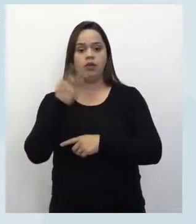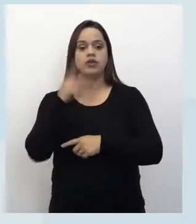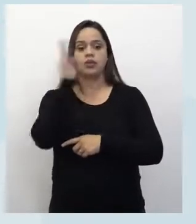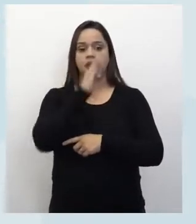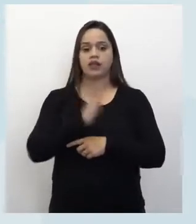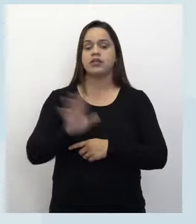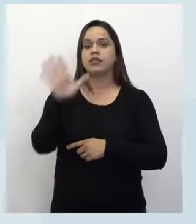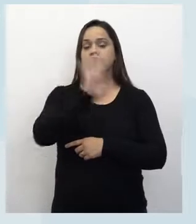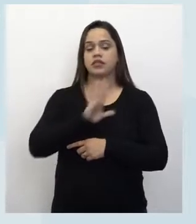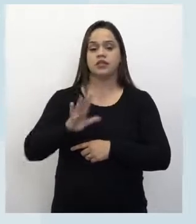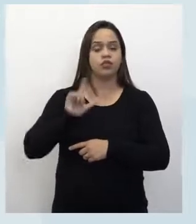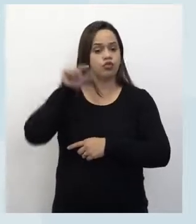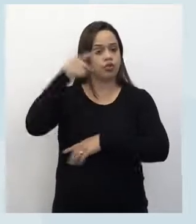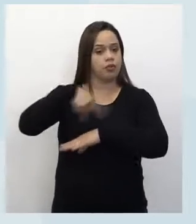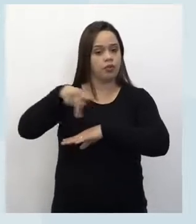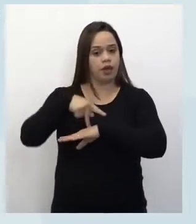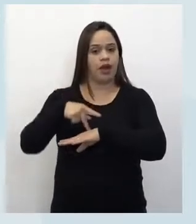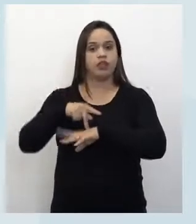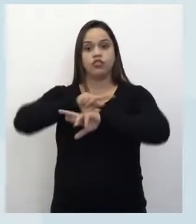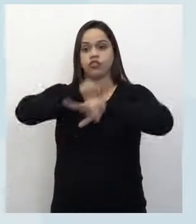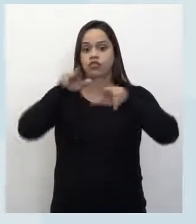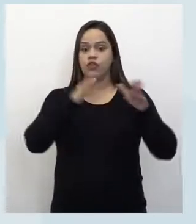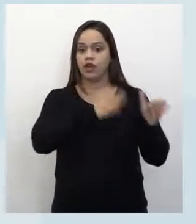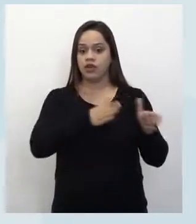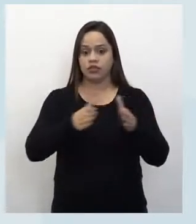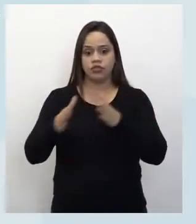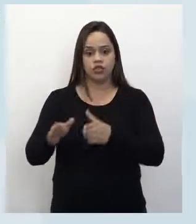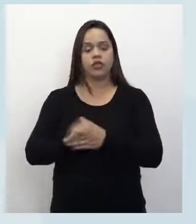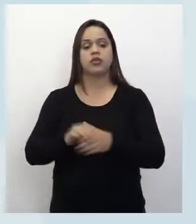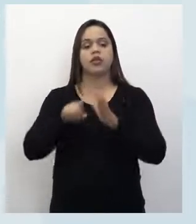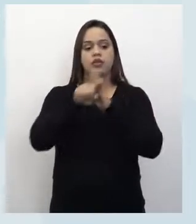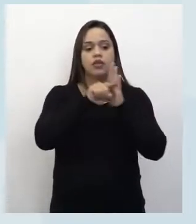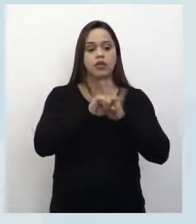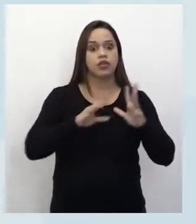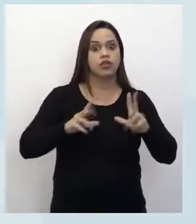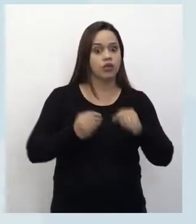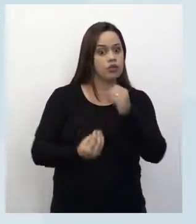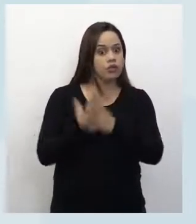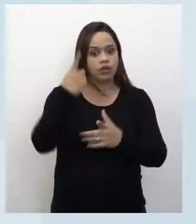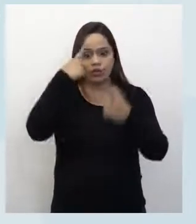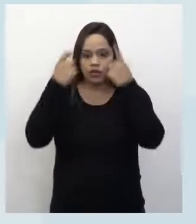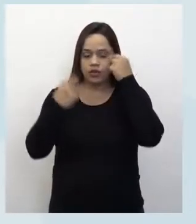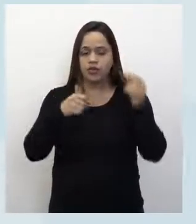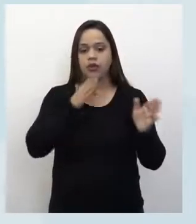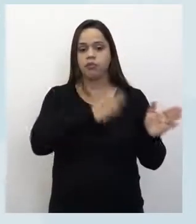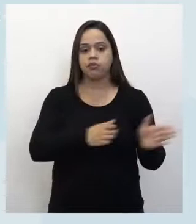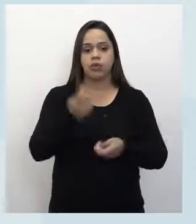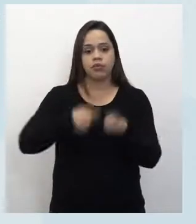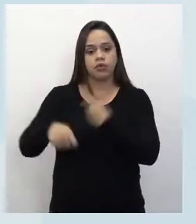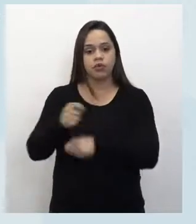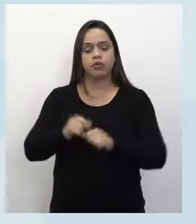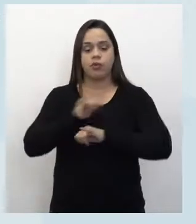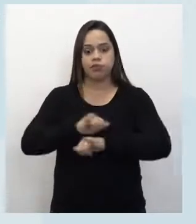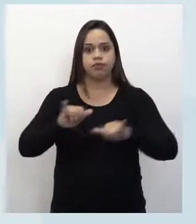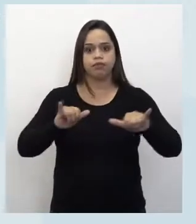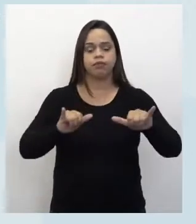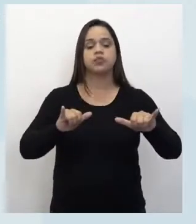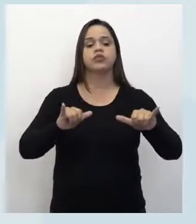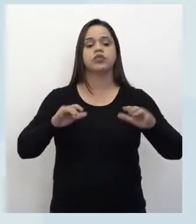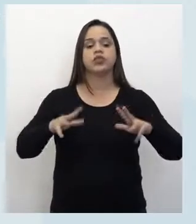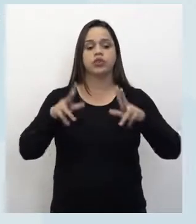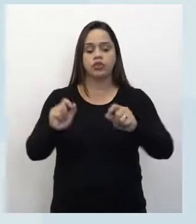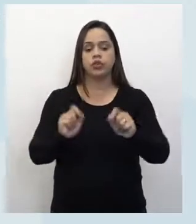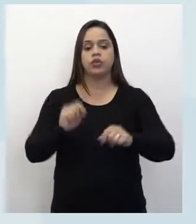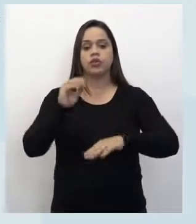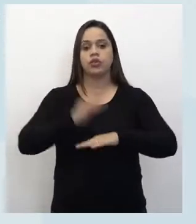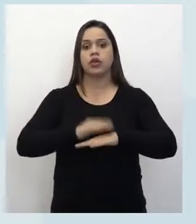épocas, investigando os modos de criação, produção, divulgação, circulação e organização da atuação profissional